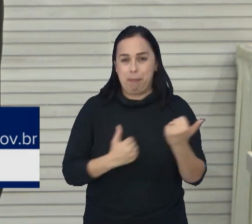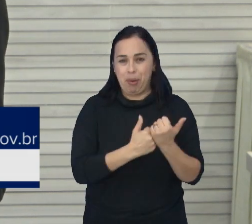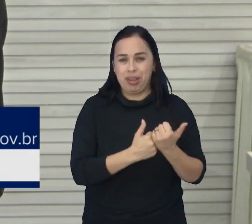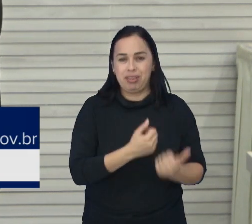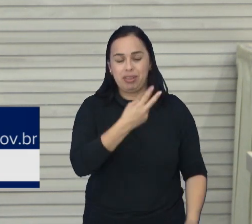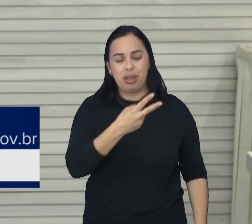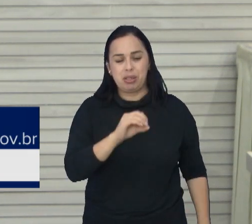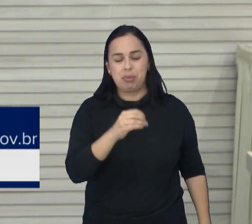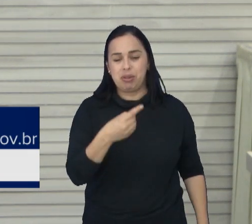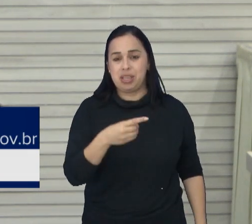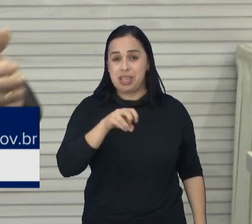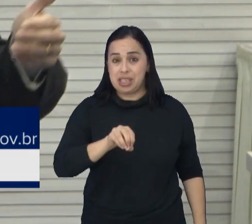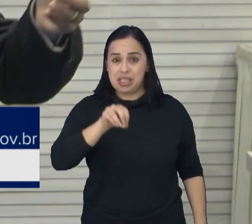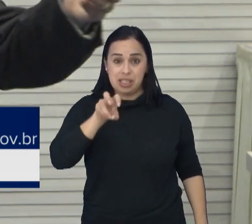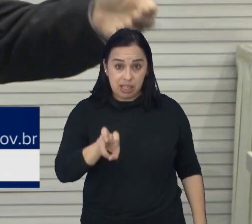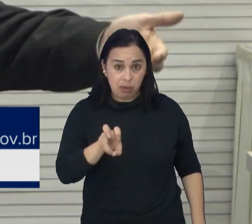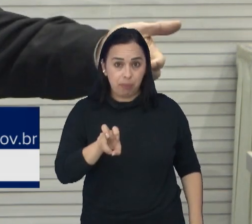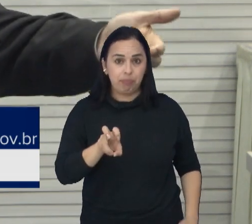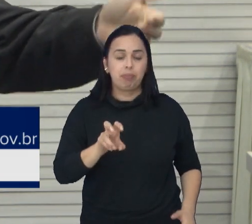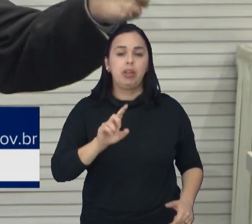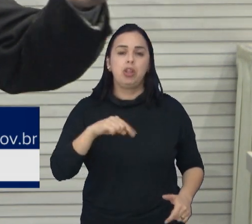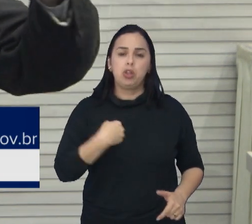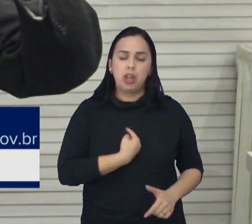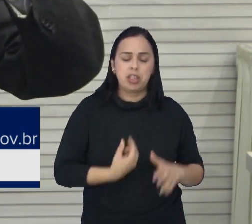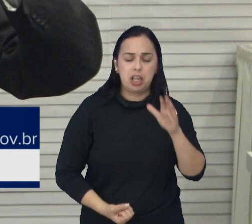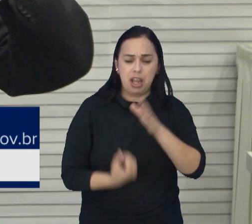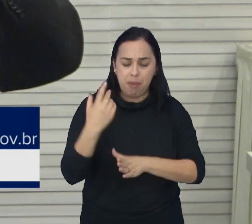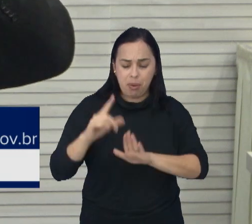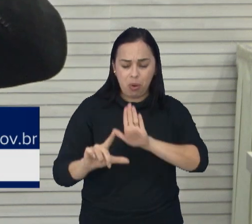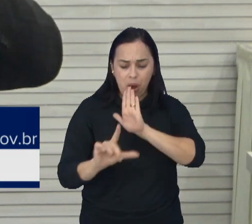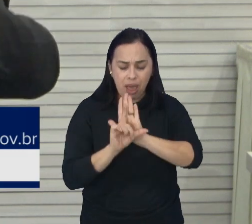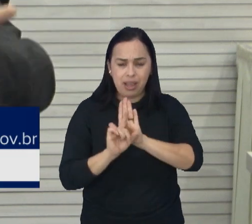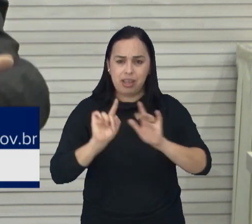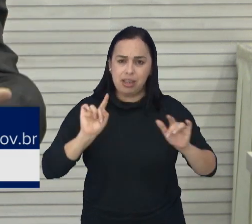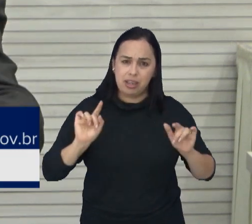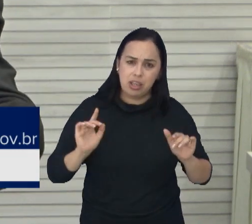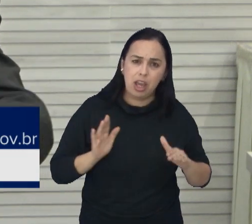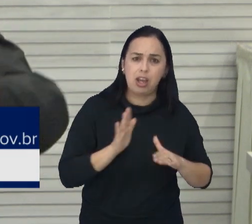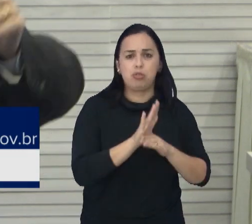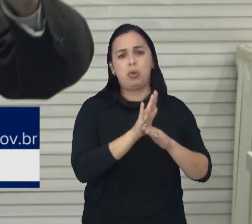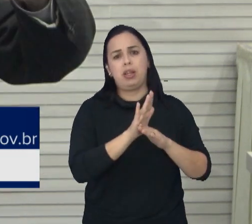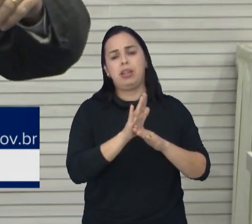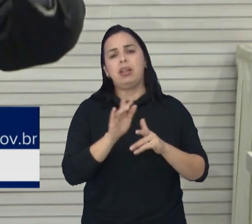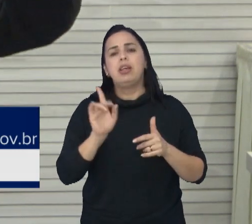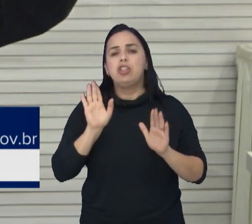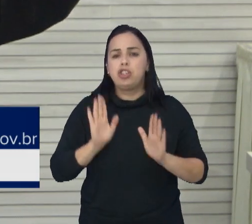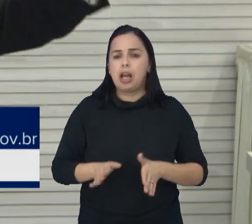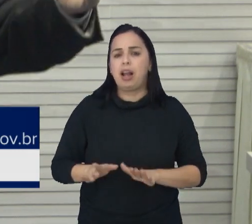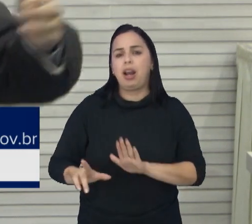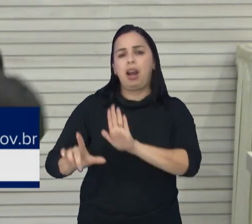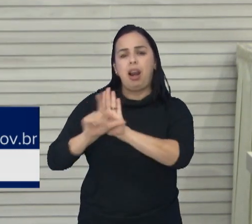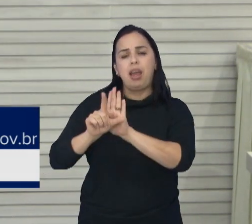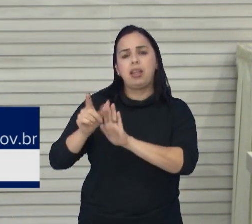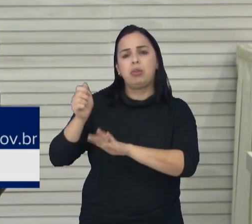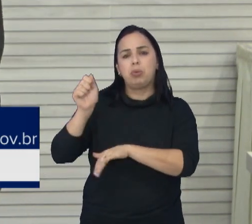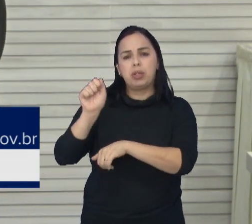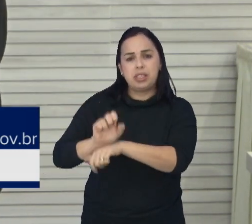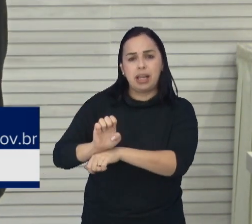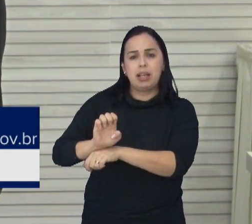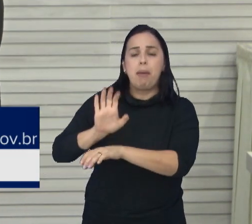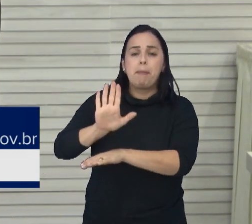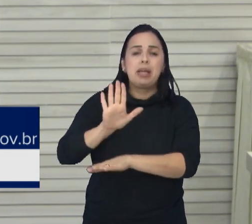vem batalhando. Fazemos leis, que são leis que já existem em âmbito estadual, em âmbito federal, mas